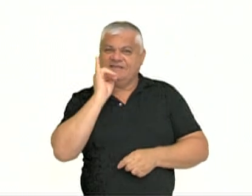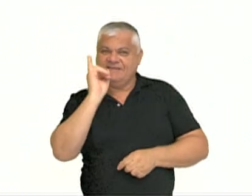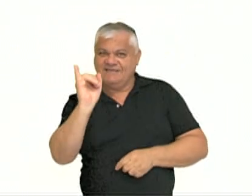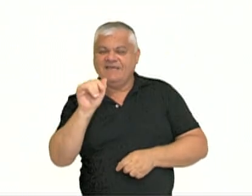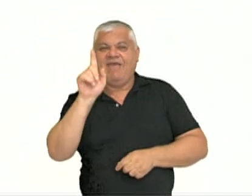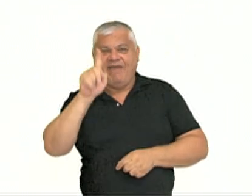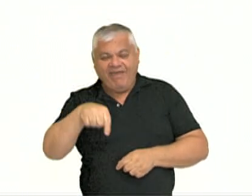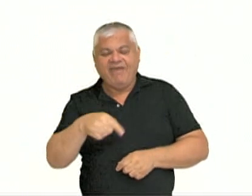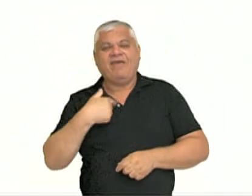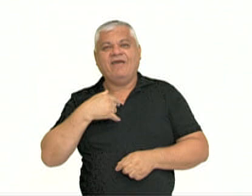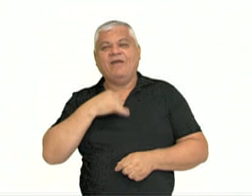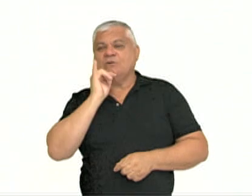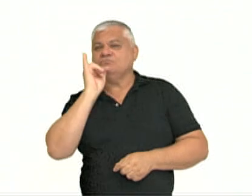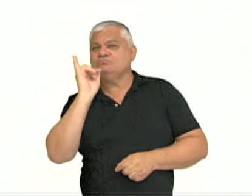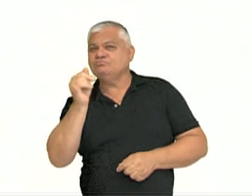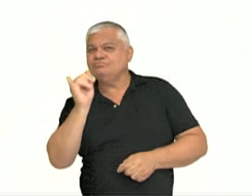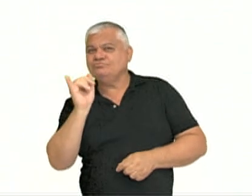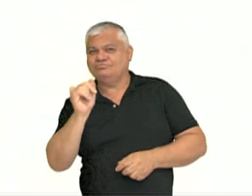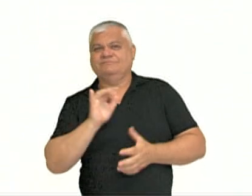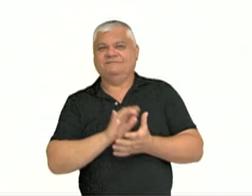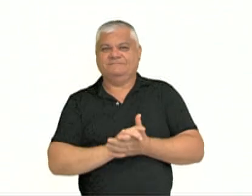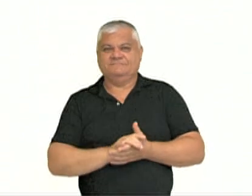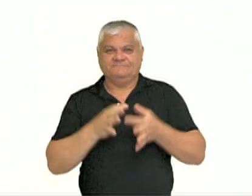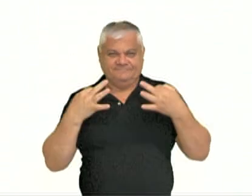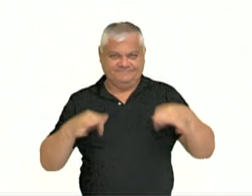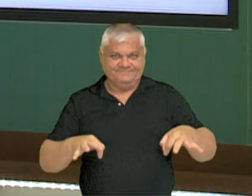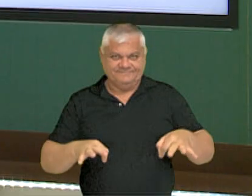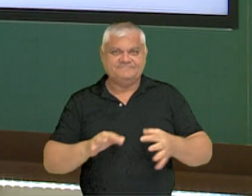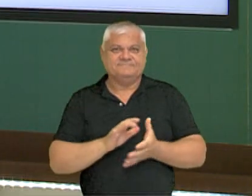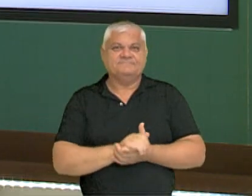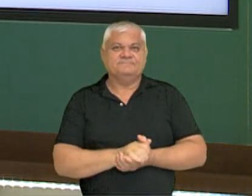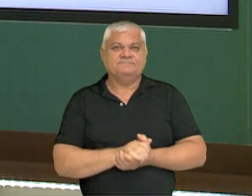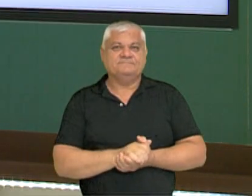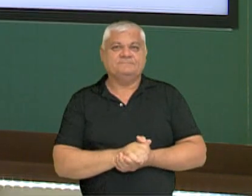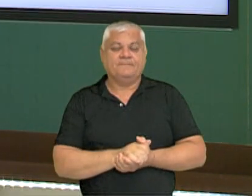verbos de dizer ou verbos dicente. Certo,